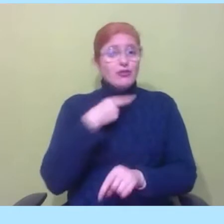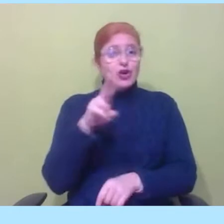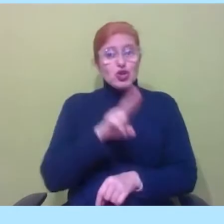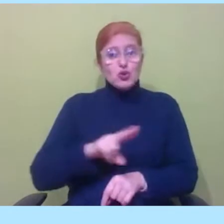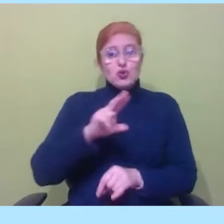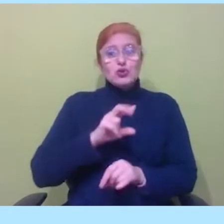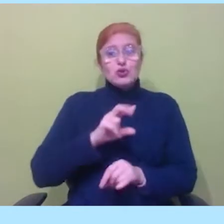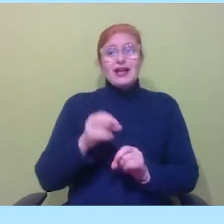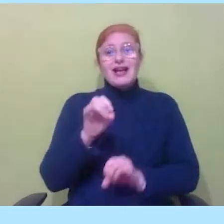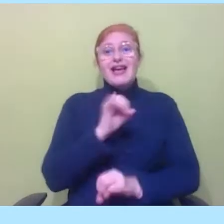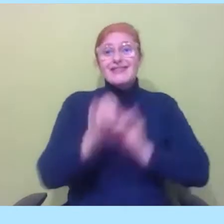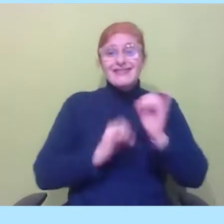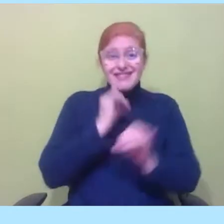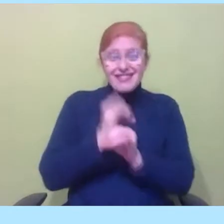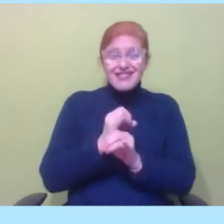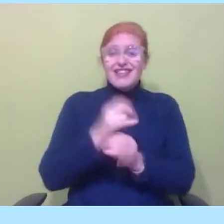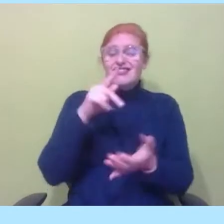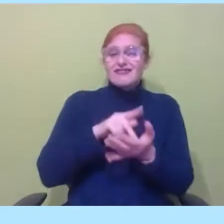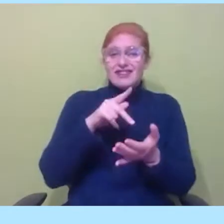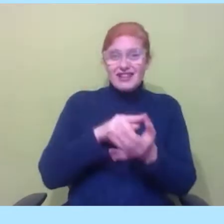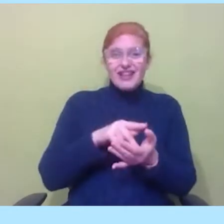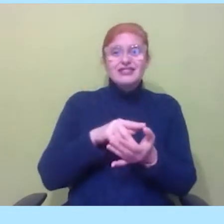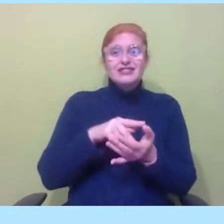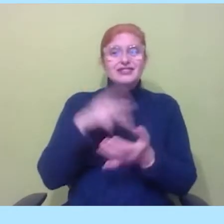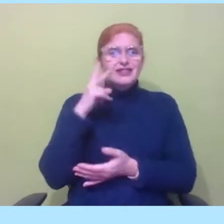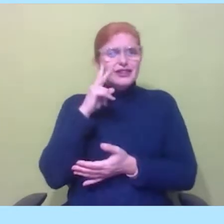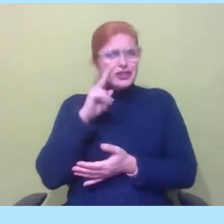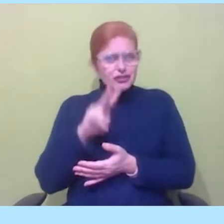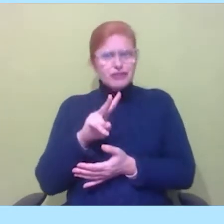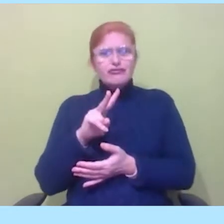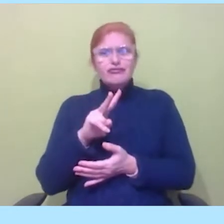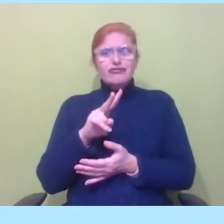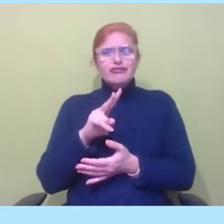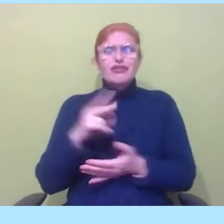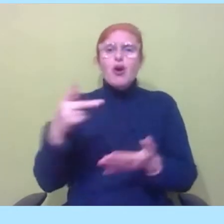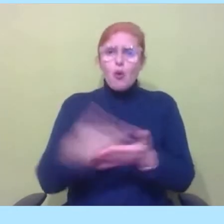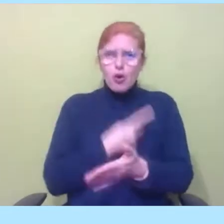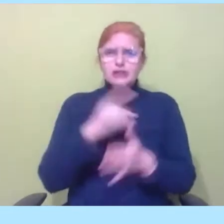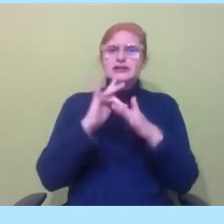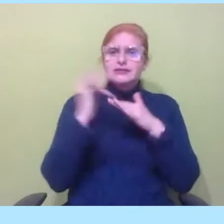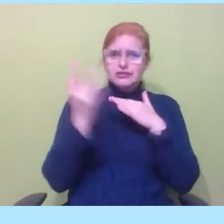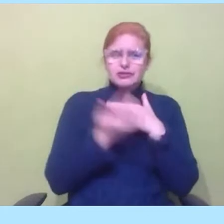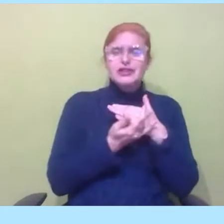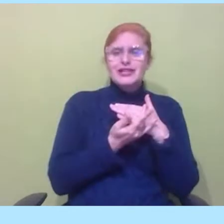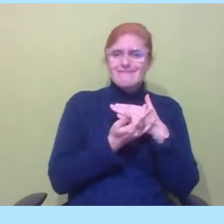a gente vê esses cenários nas redes sociais acontecendo. Então daí